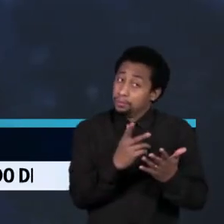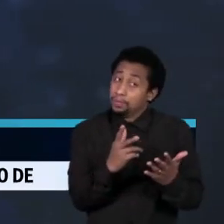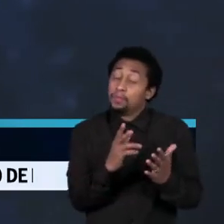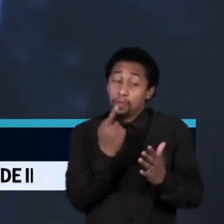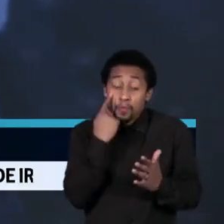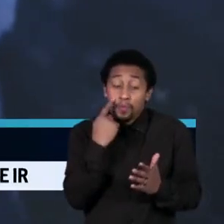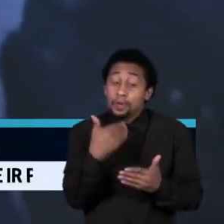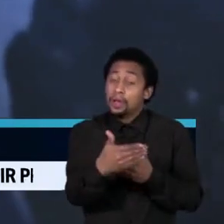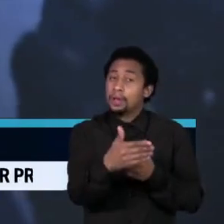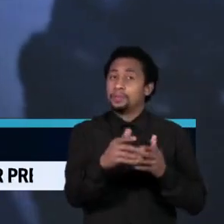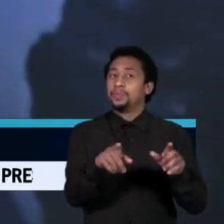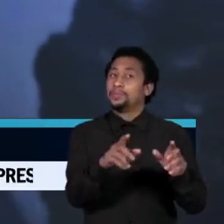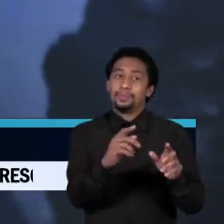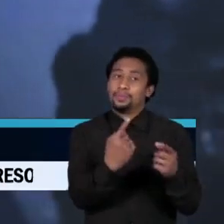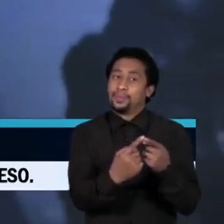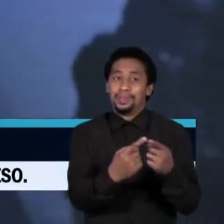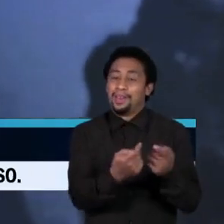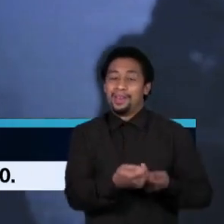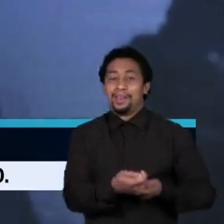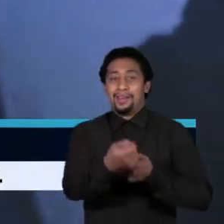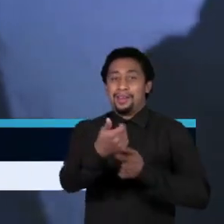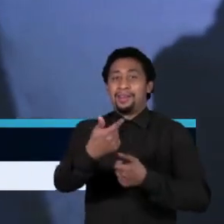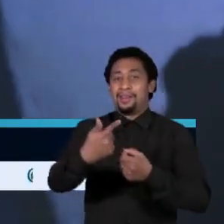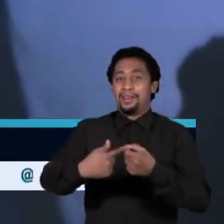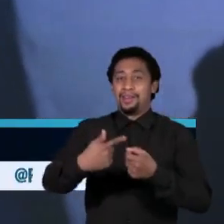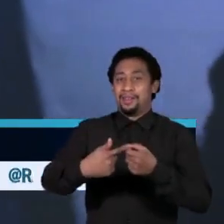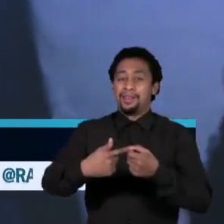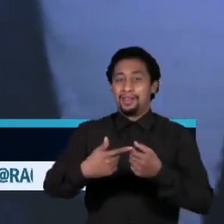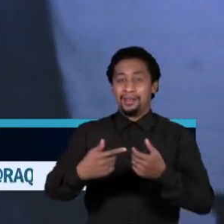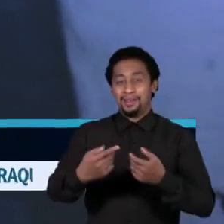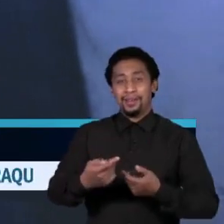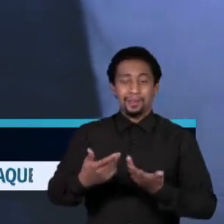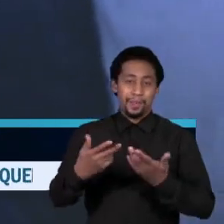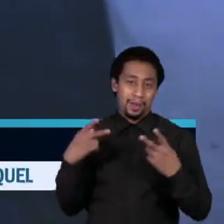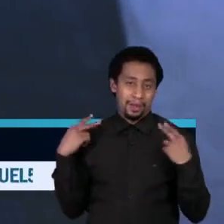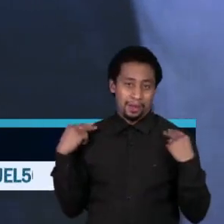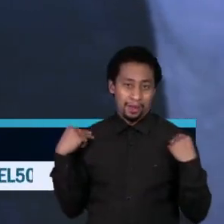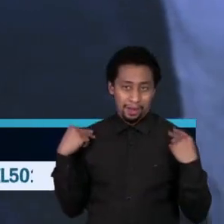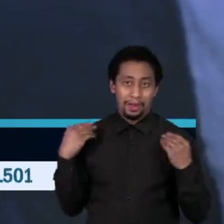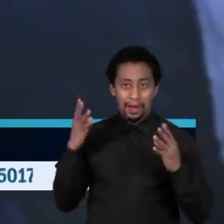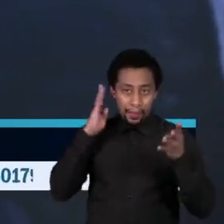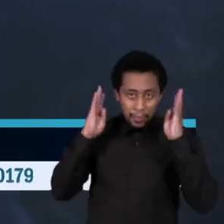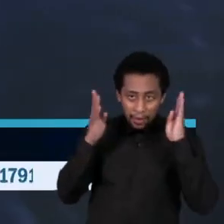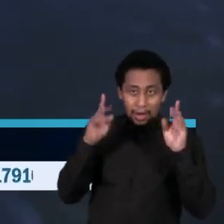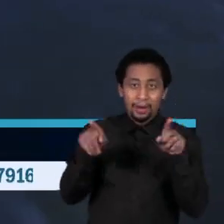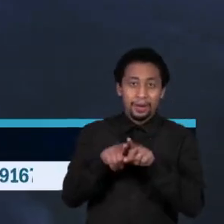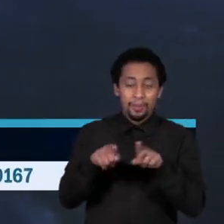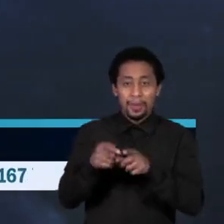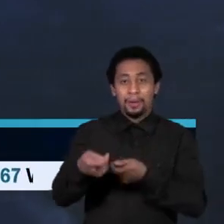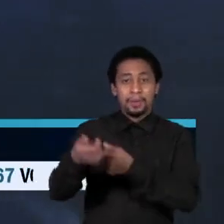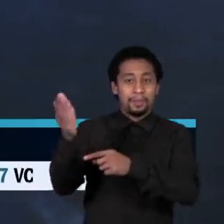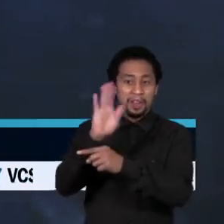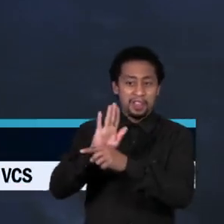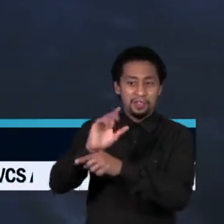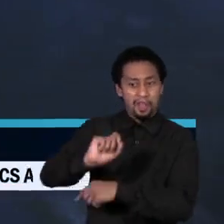a ampliação do Auxílio Brasil em discussão no Congresso. A lei proíbe a criação e a ampliação de benefícios sociais em ano eleitoral.